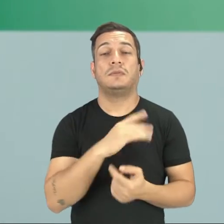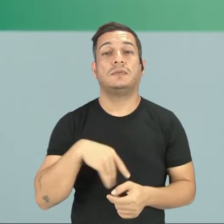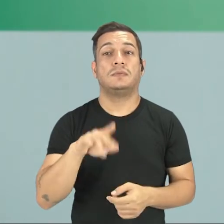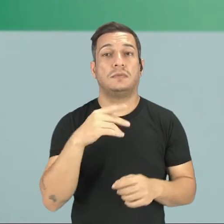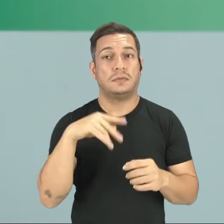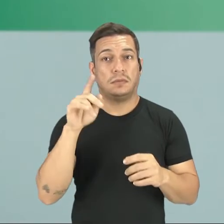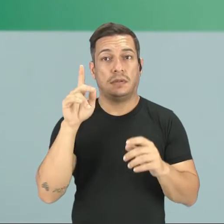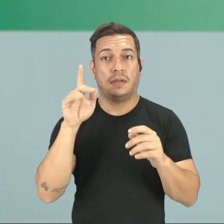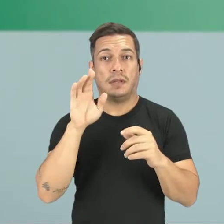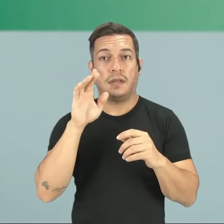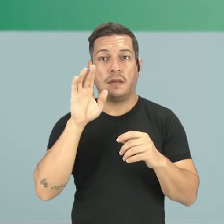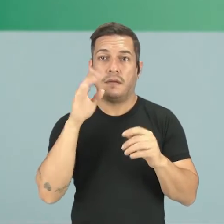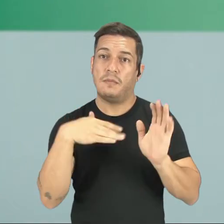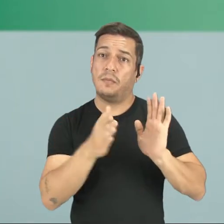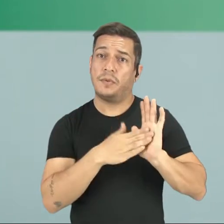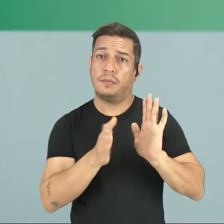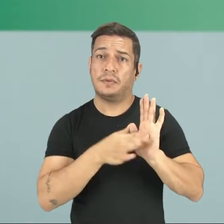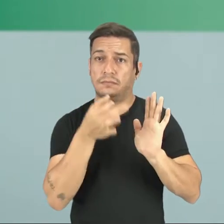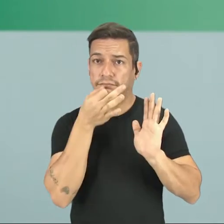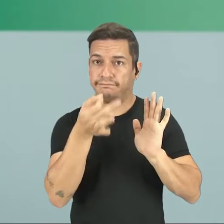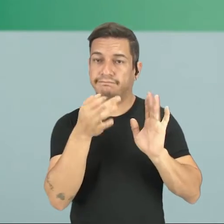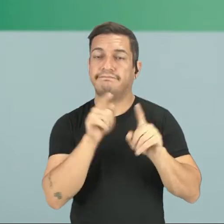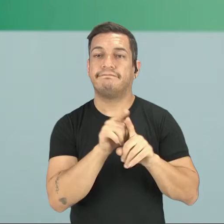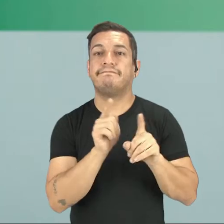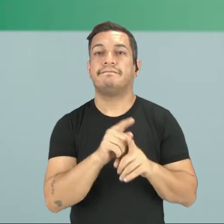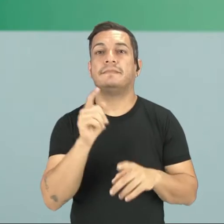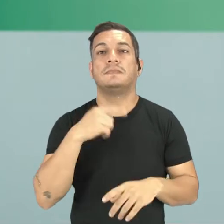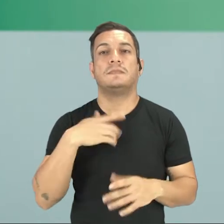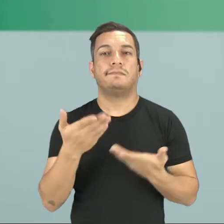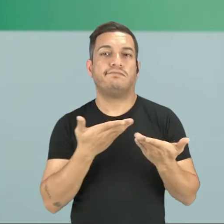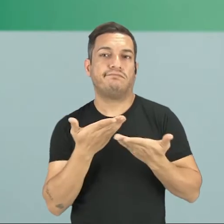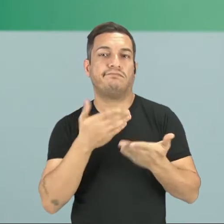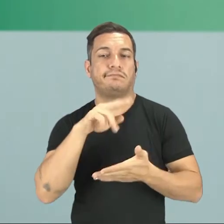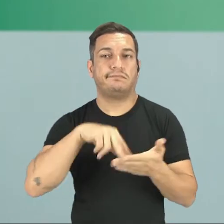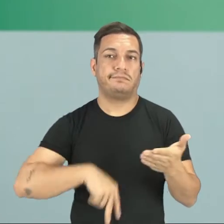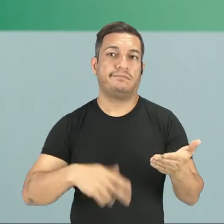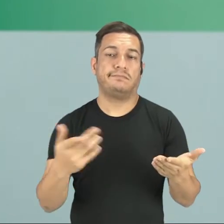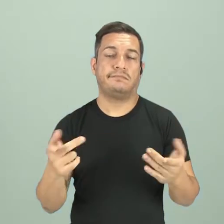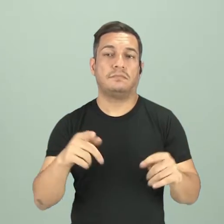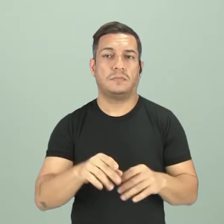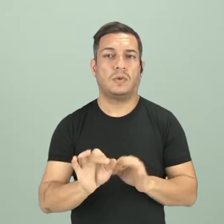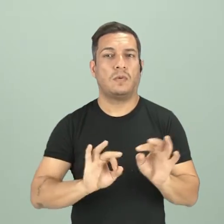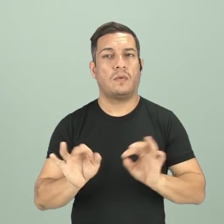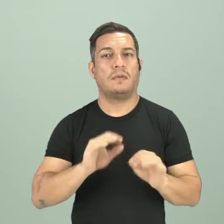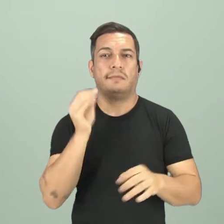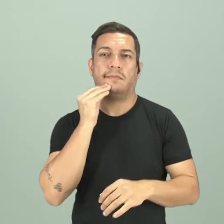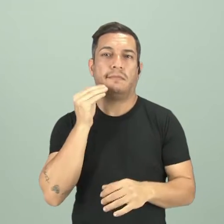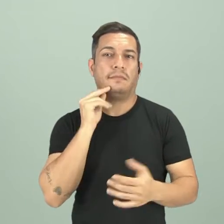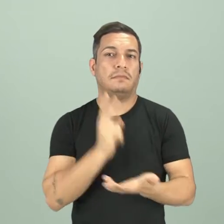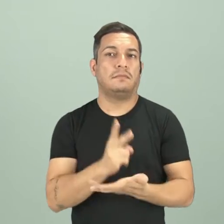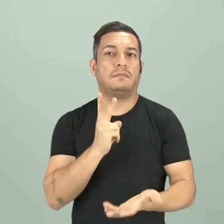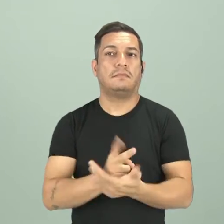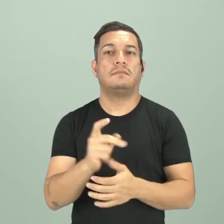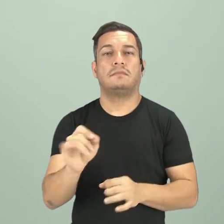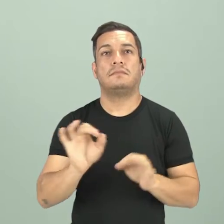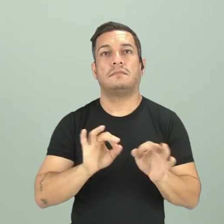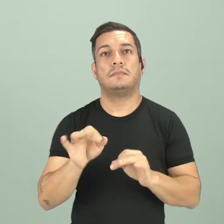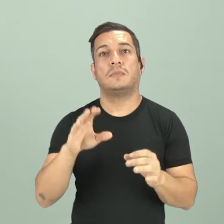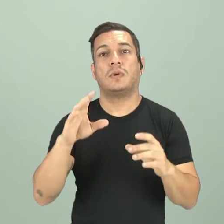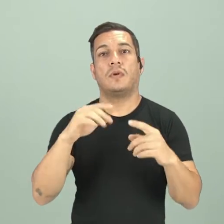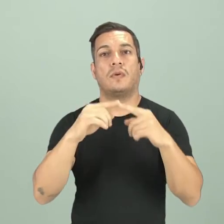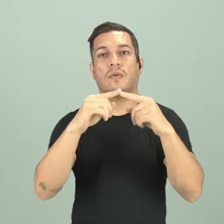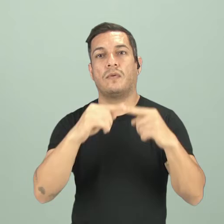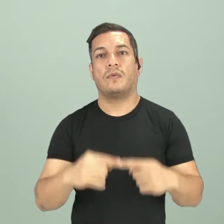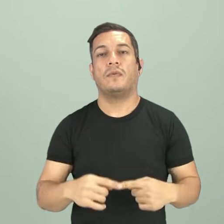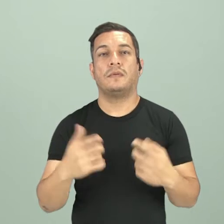quer apresentar como proposta de solução e quer também convencer o seu leitor, tá? E procura organizar sempre ali, gente, uma estrutura